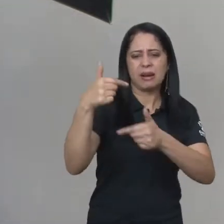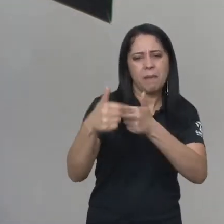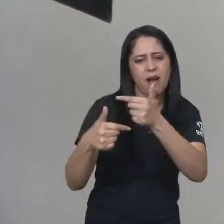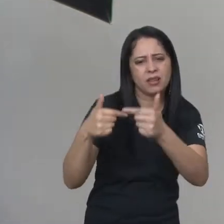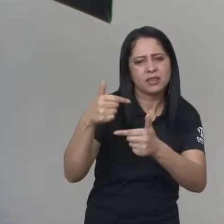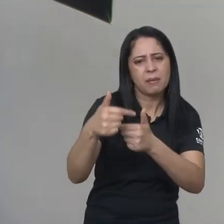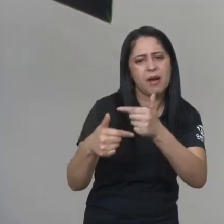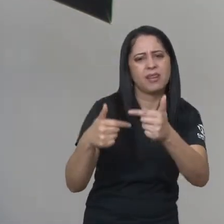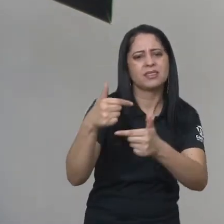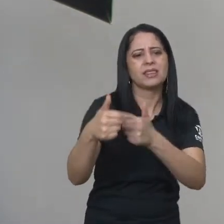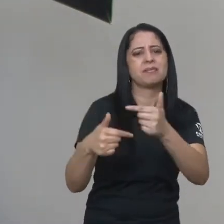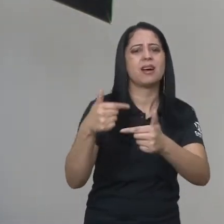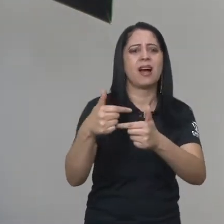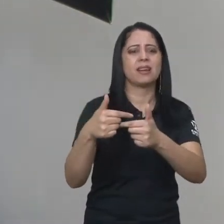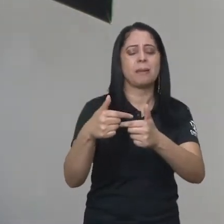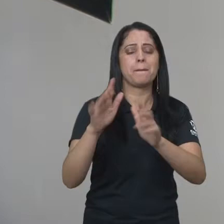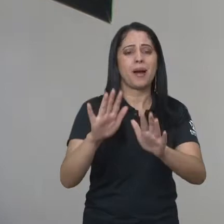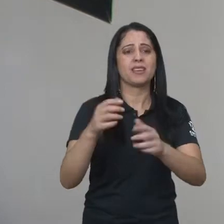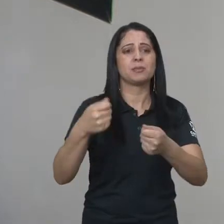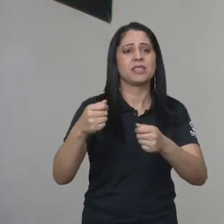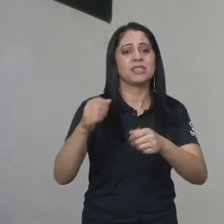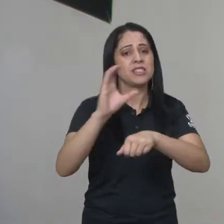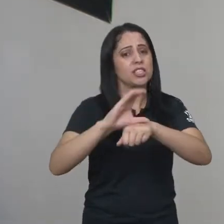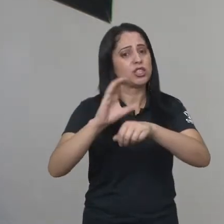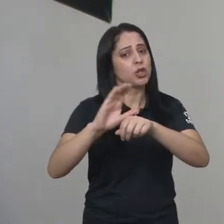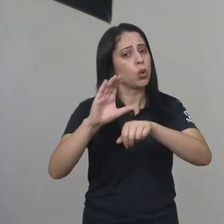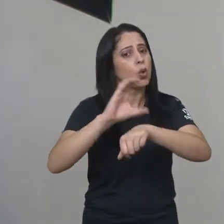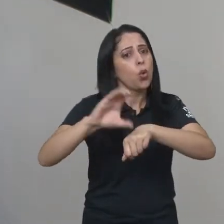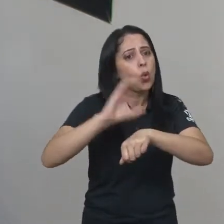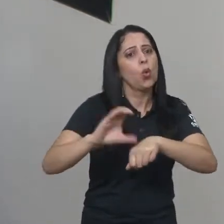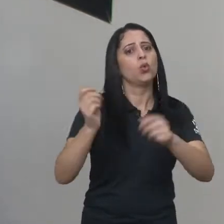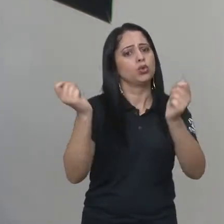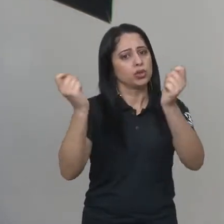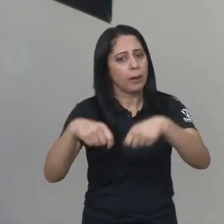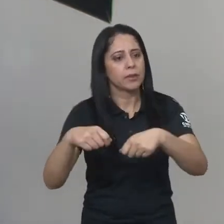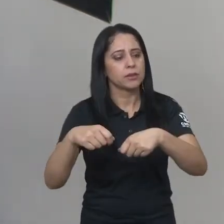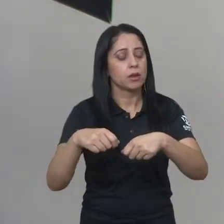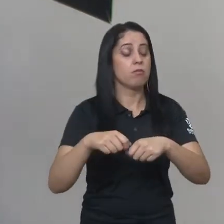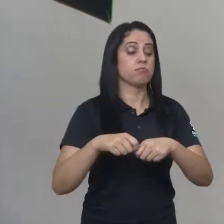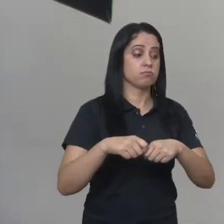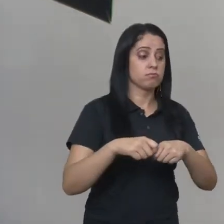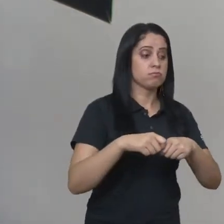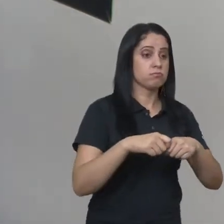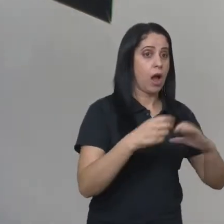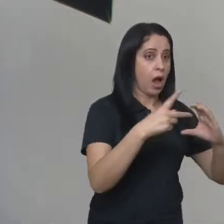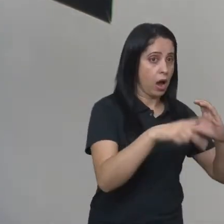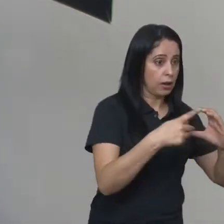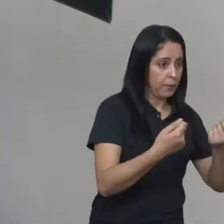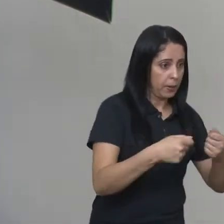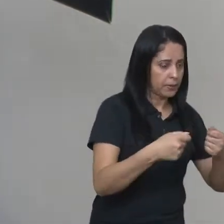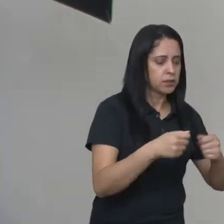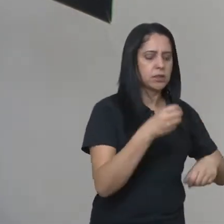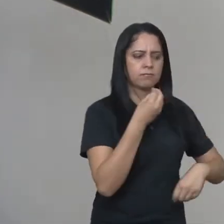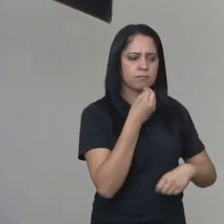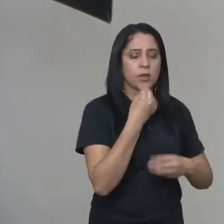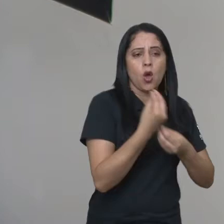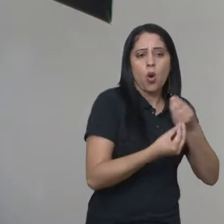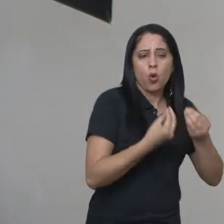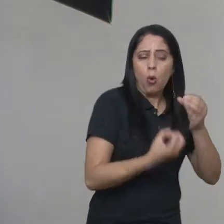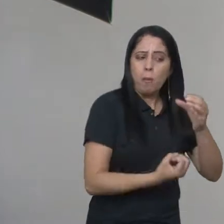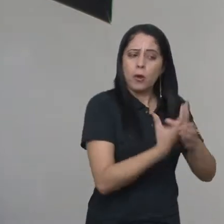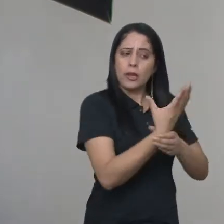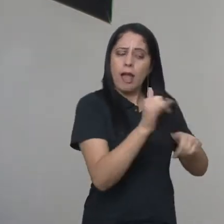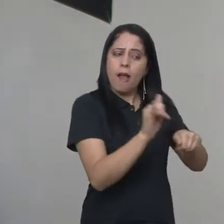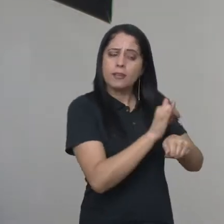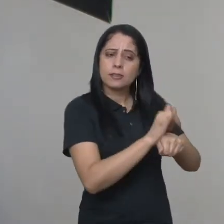muito tempo num determinado serviço e ele precisa de uma capacitação. Então a Câmara ela precisa estar atenta